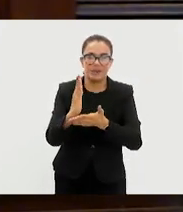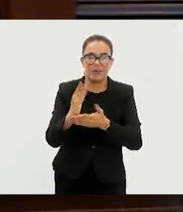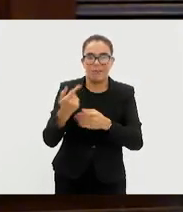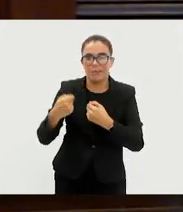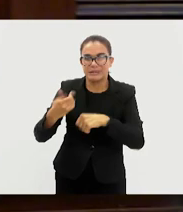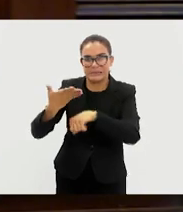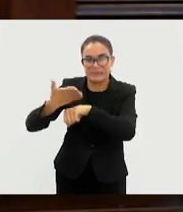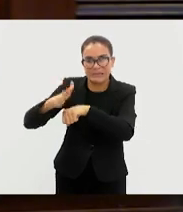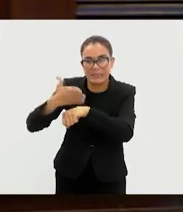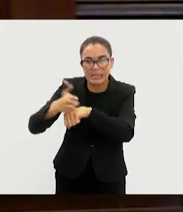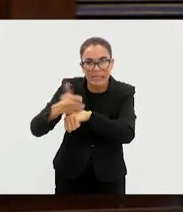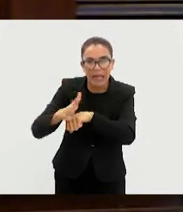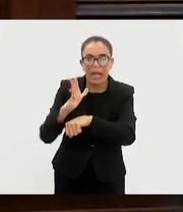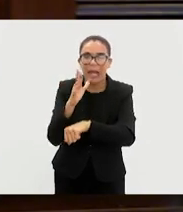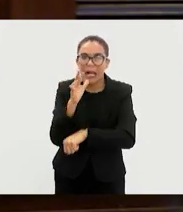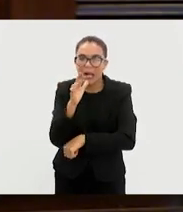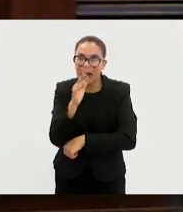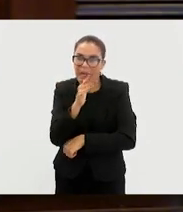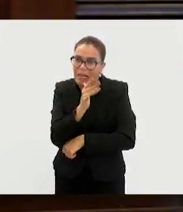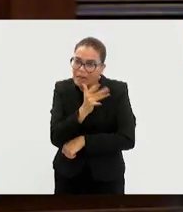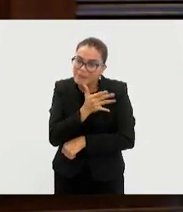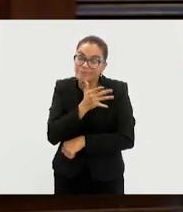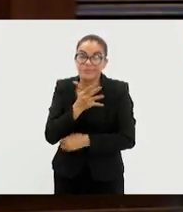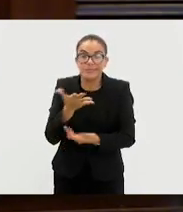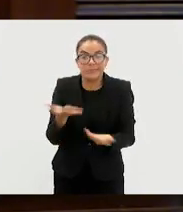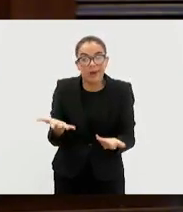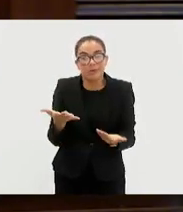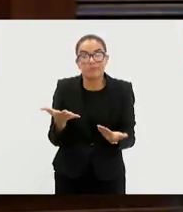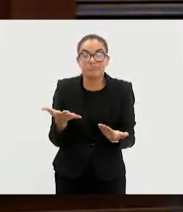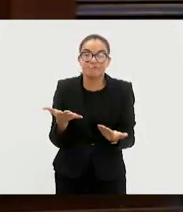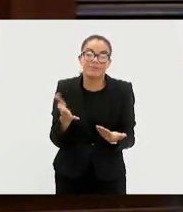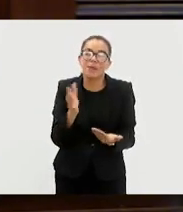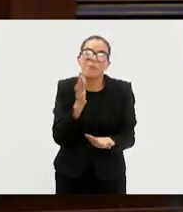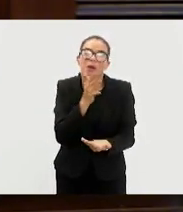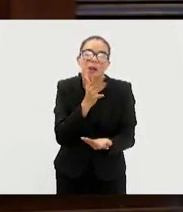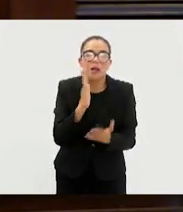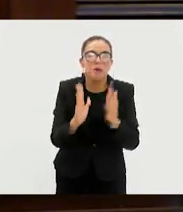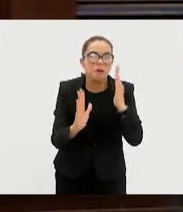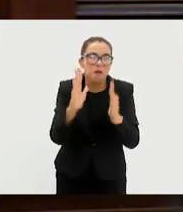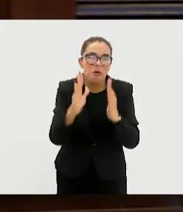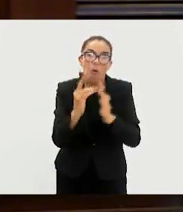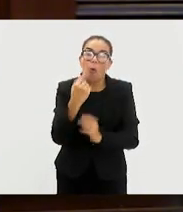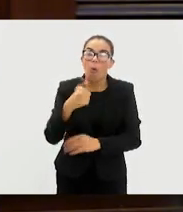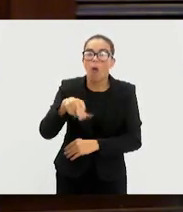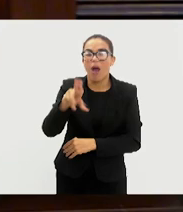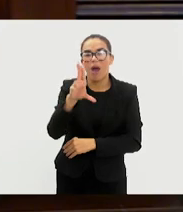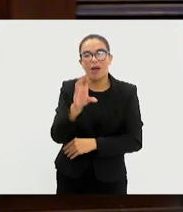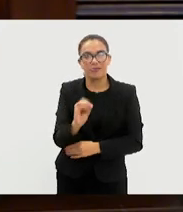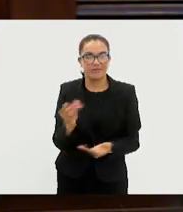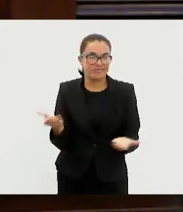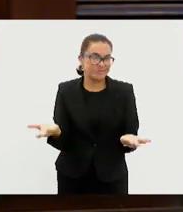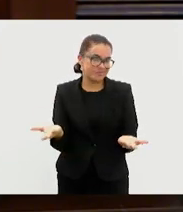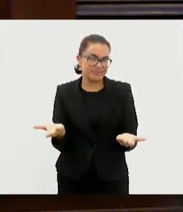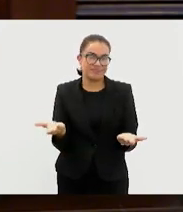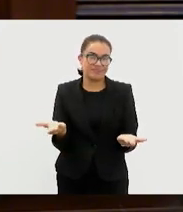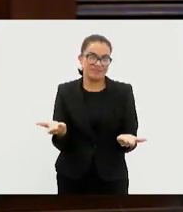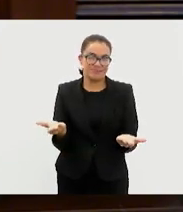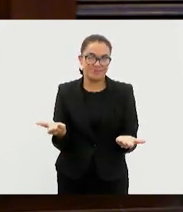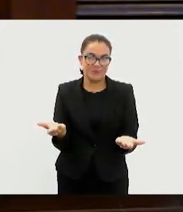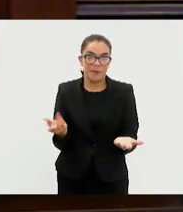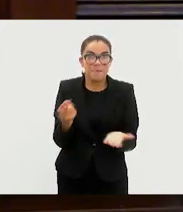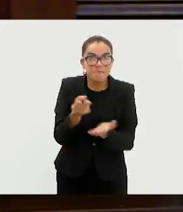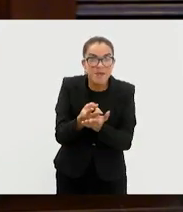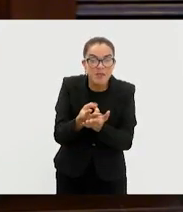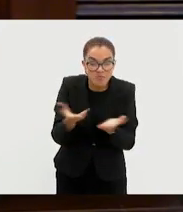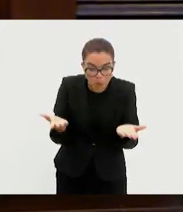treiná-los, demora muito. Então, na melhor das hipóteses, nós demoraríamos mais de um ano para ter, mesmo que tivesse hoje, a